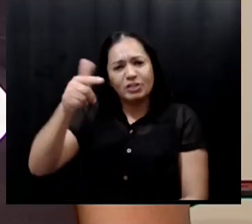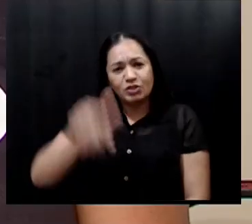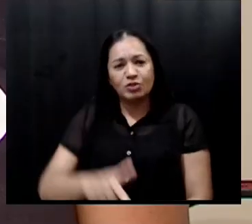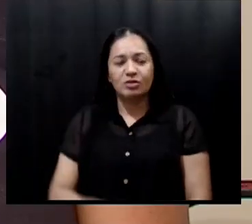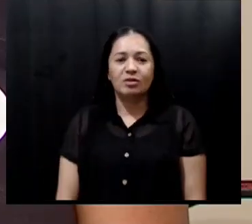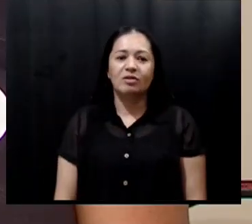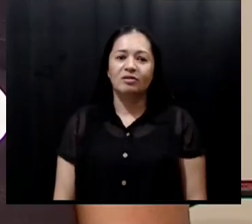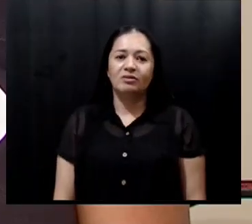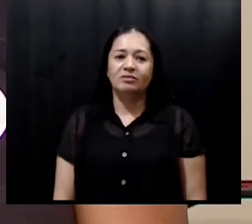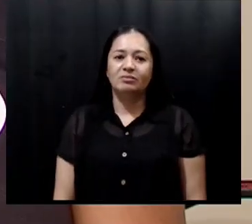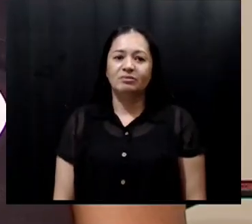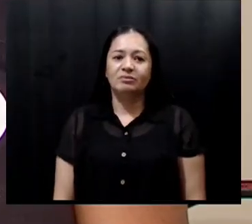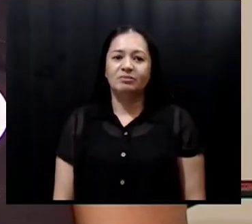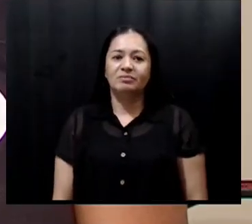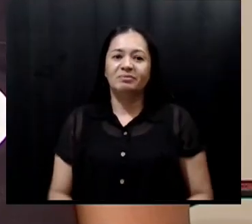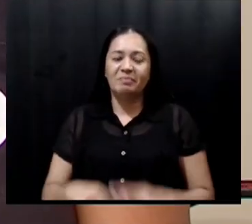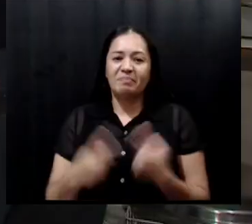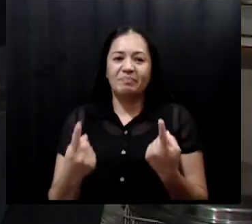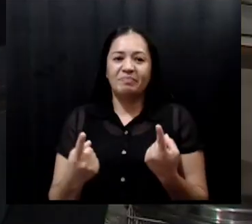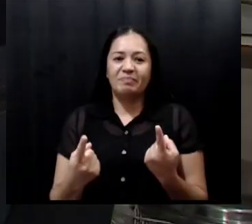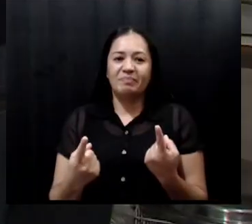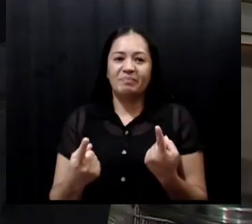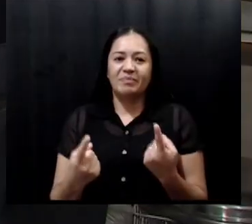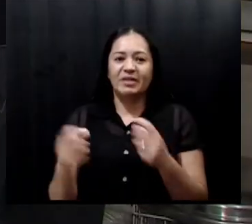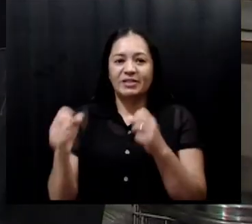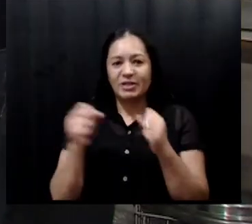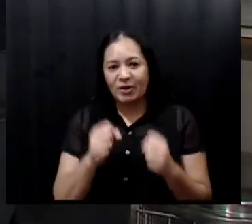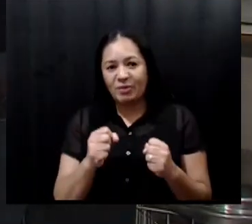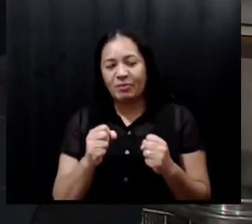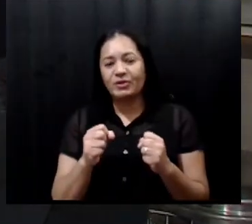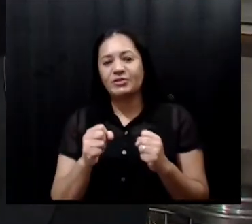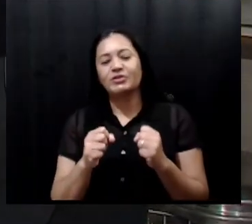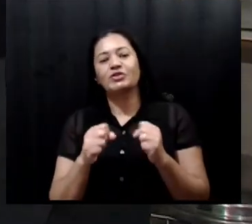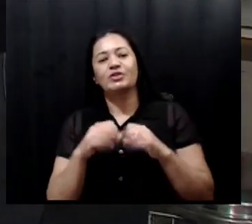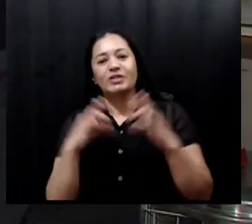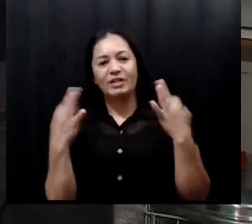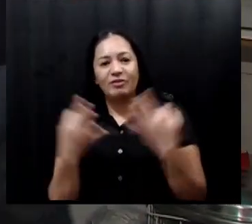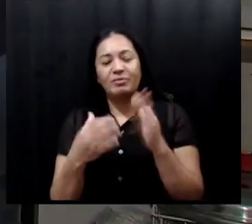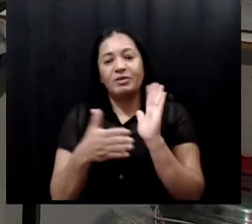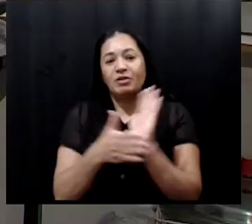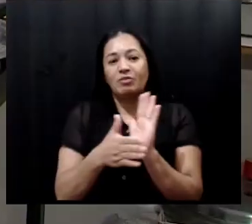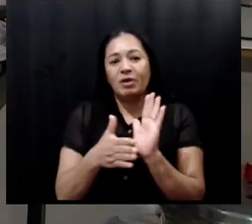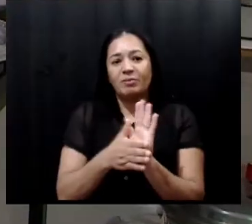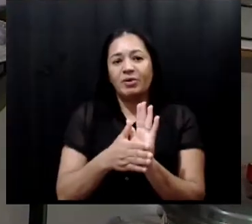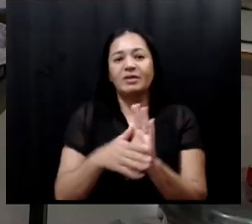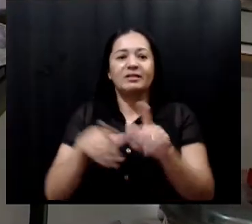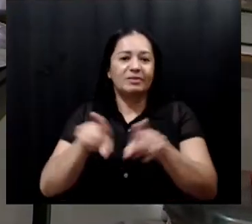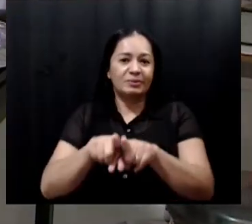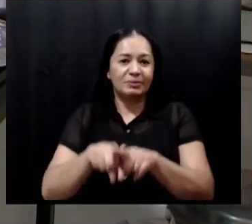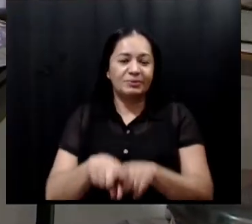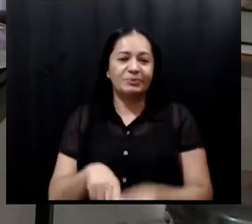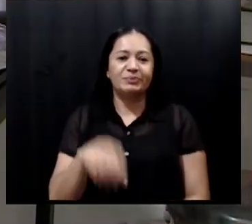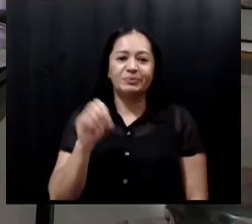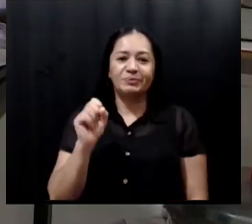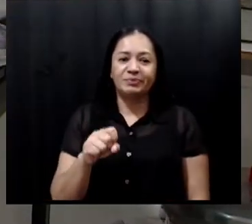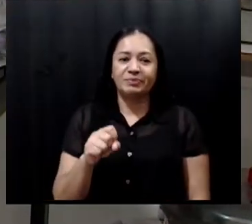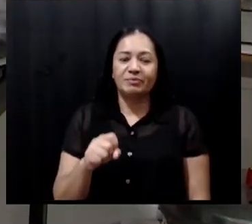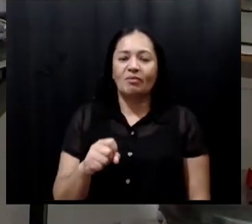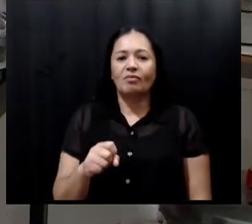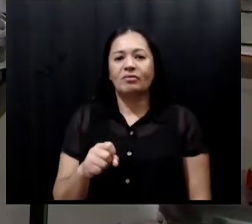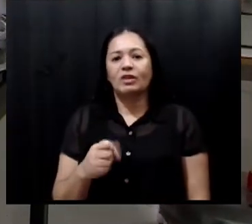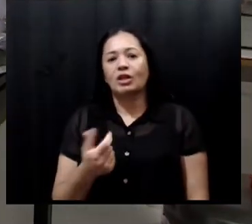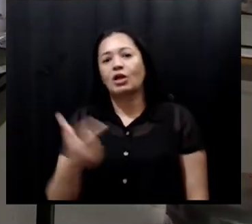é uma proposta primeiro familiar, né? E uma proposta de mãe também, né? Sim. E por outro lado,